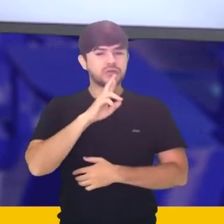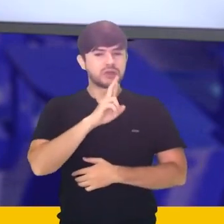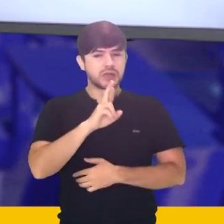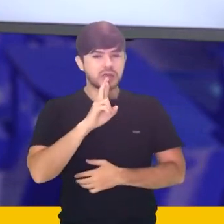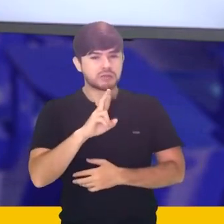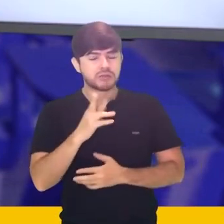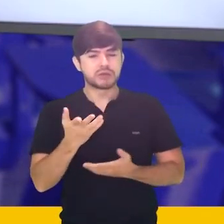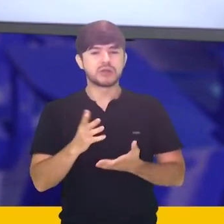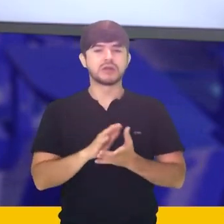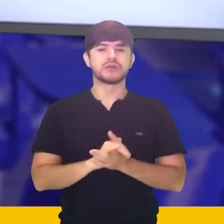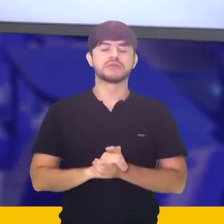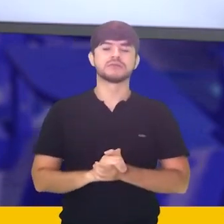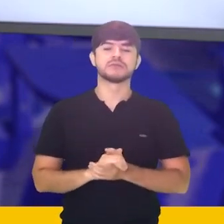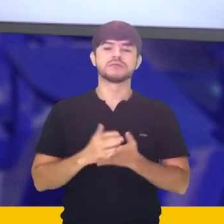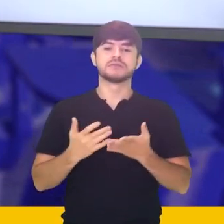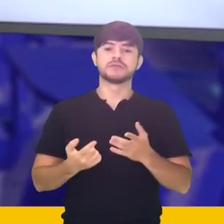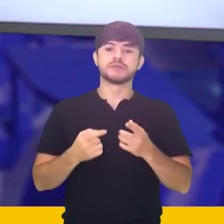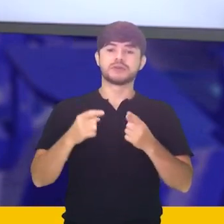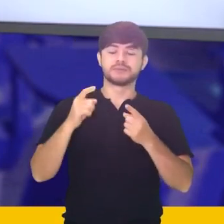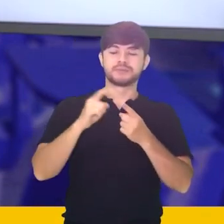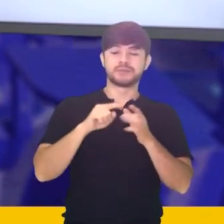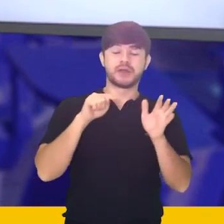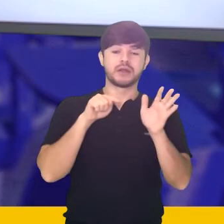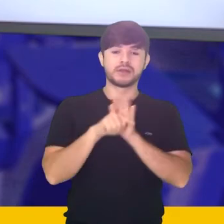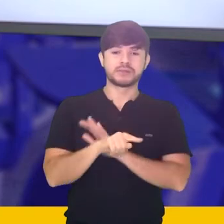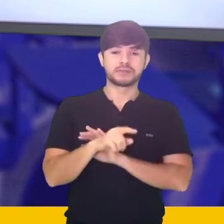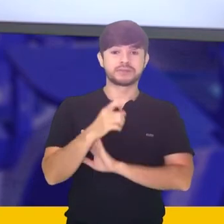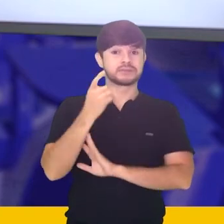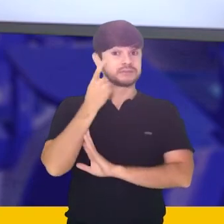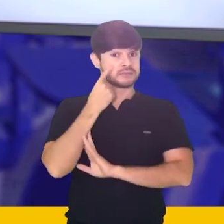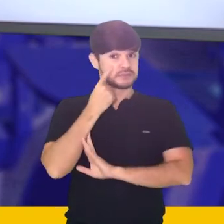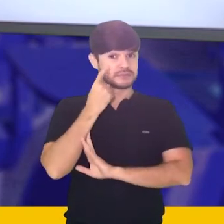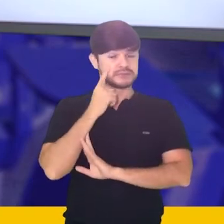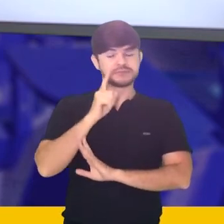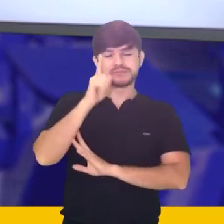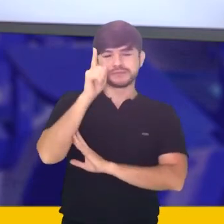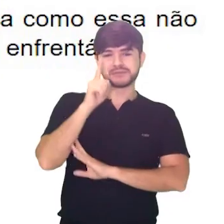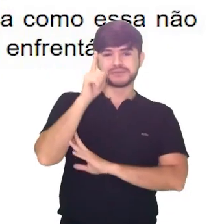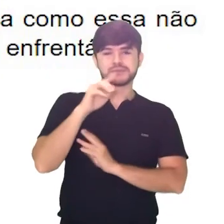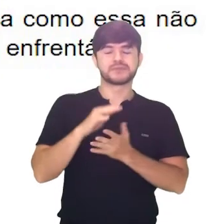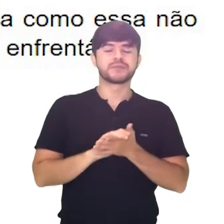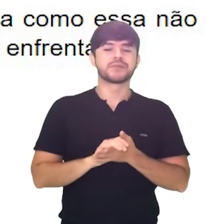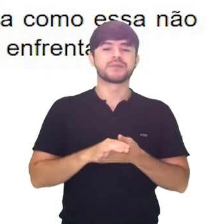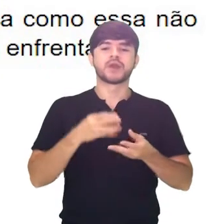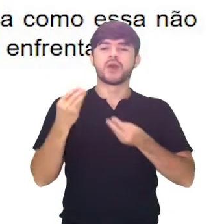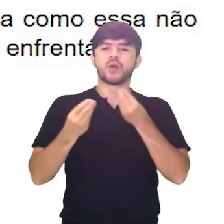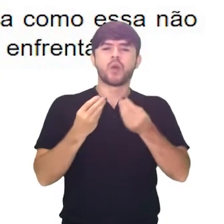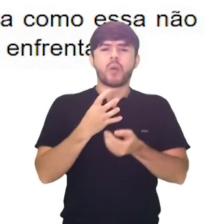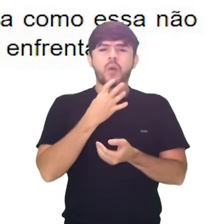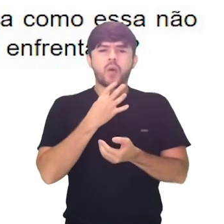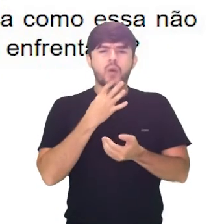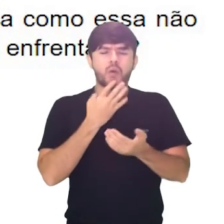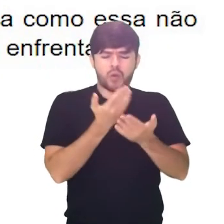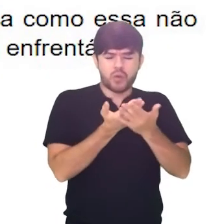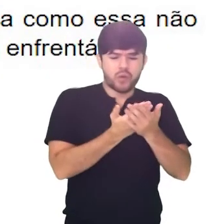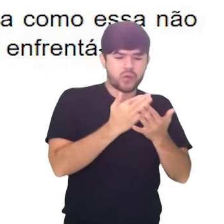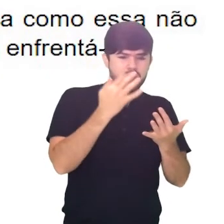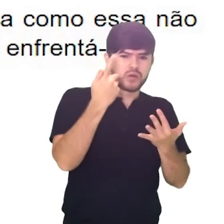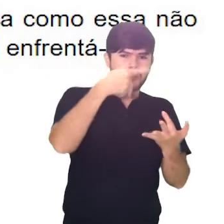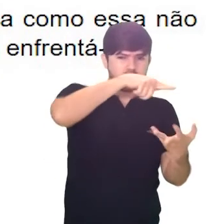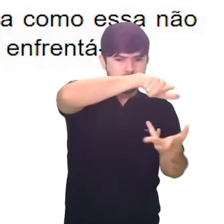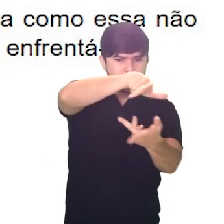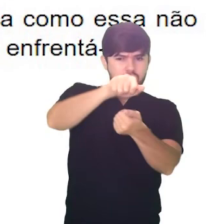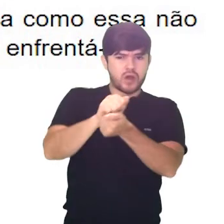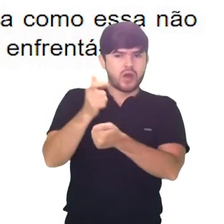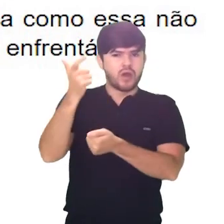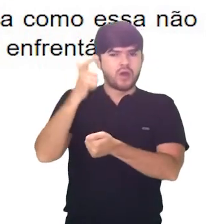dessas perguntas? Então, a pergunta de como... Olha para a terceira pergunta, né? Como o conhecimento da geografia e da demografia